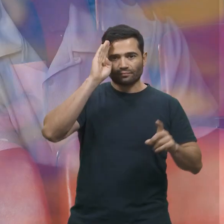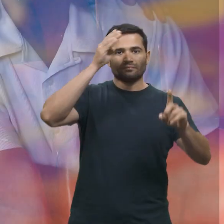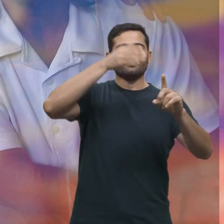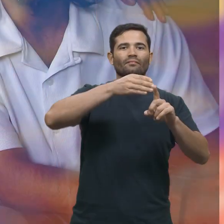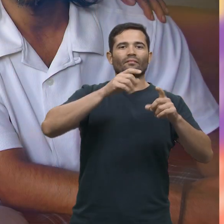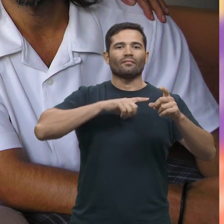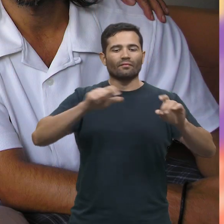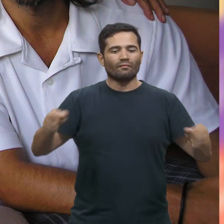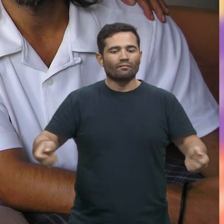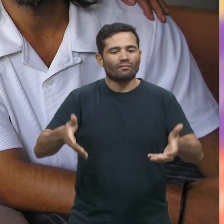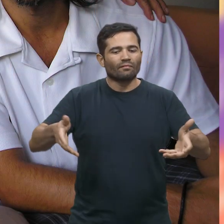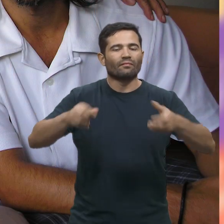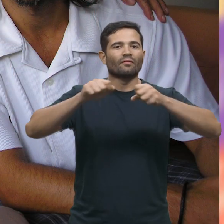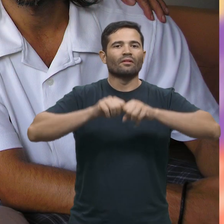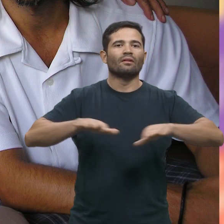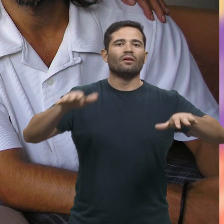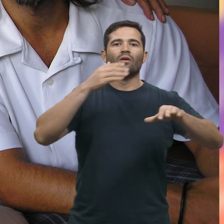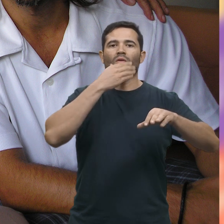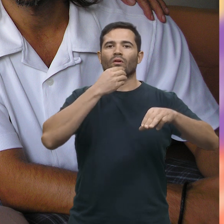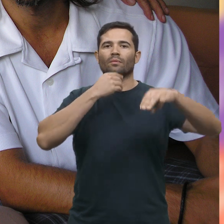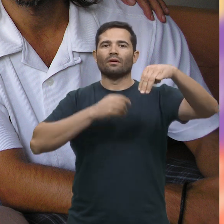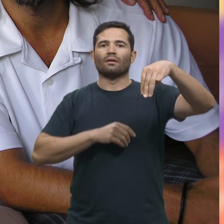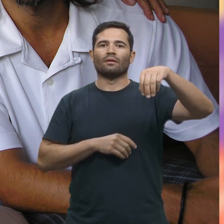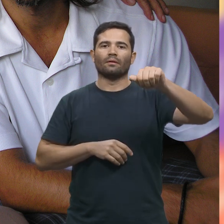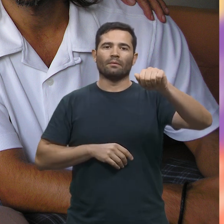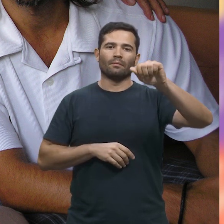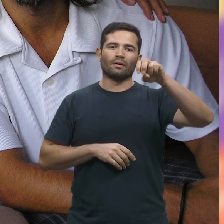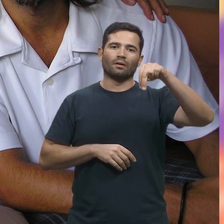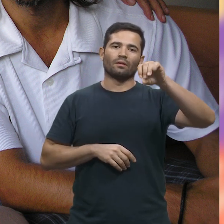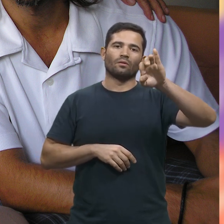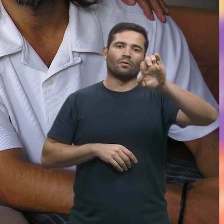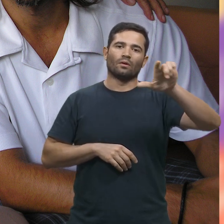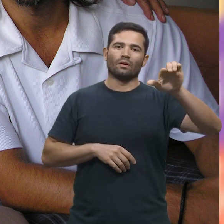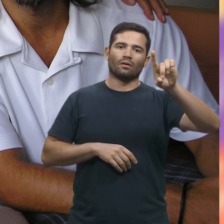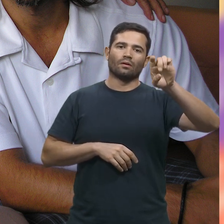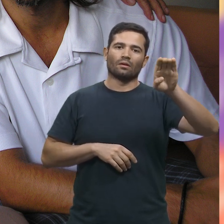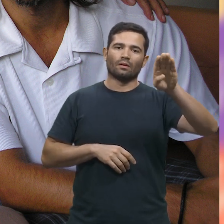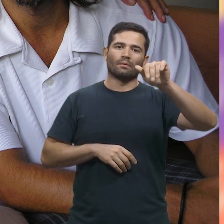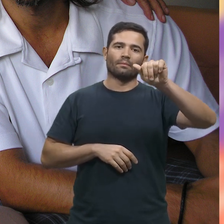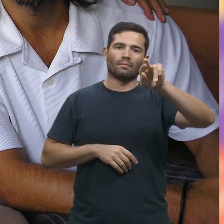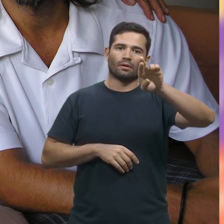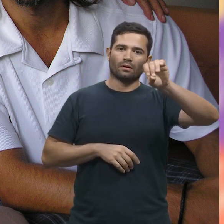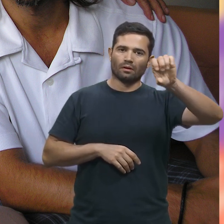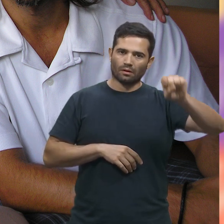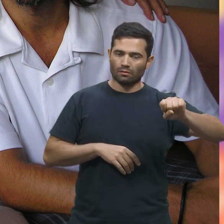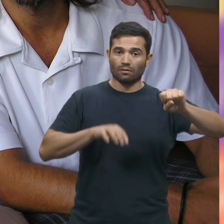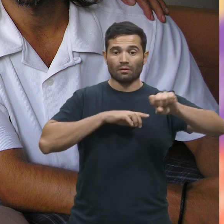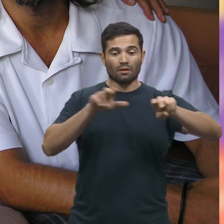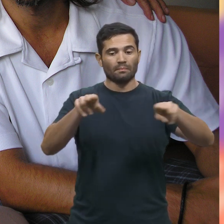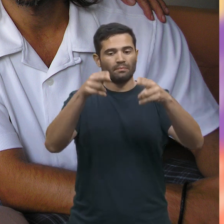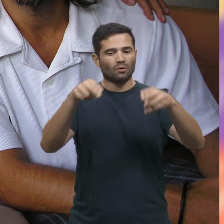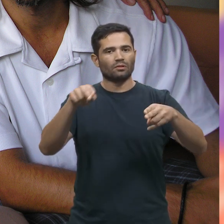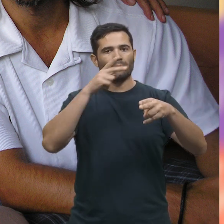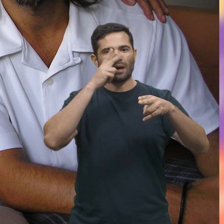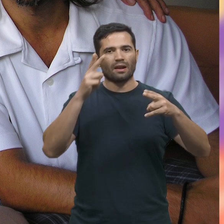de levar a obra do Manuel de Barros, usando a música como uma ponte, né,